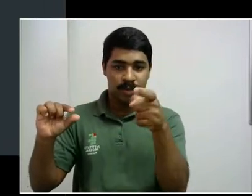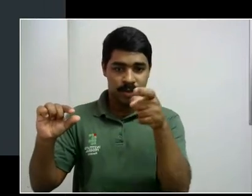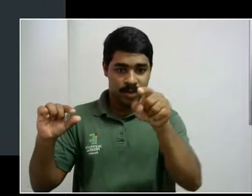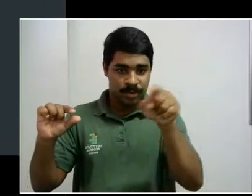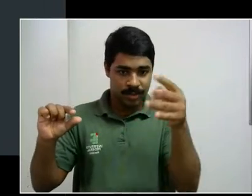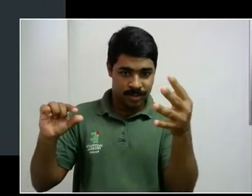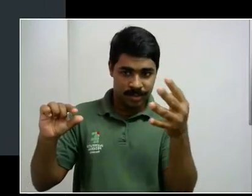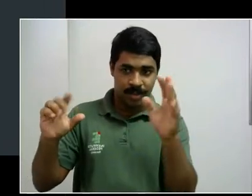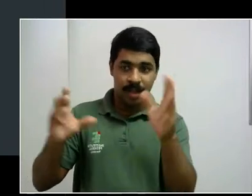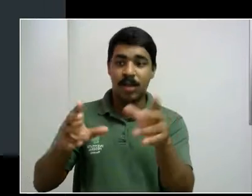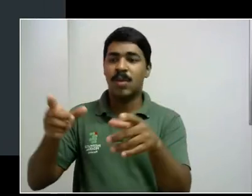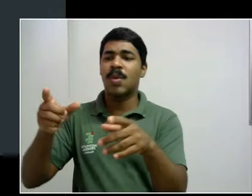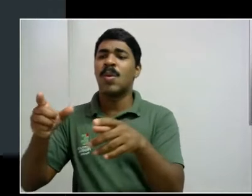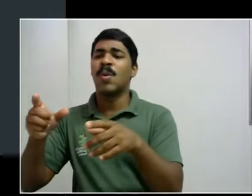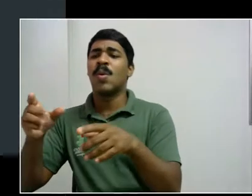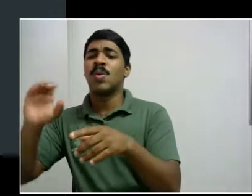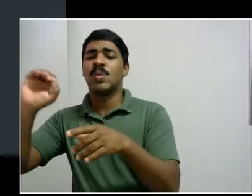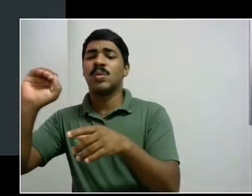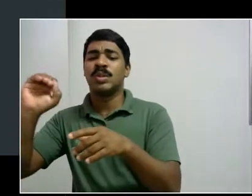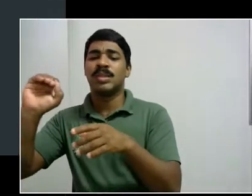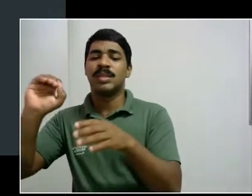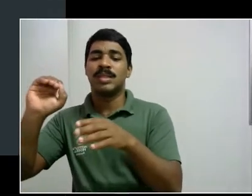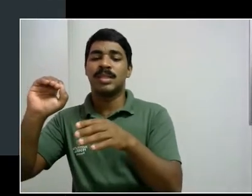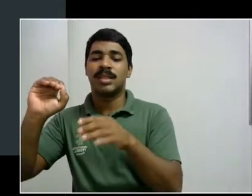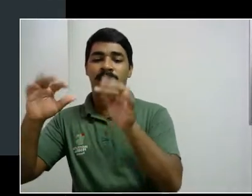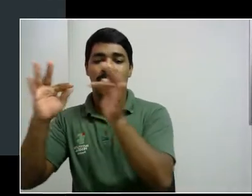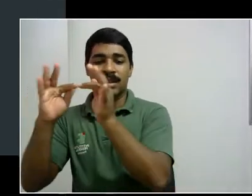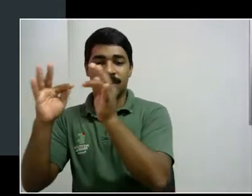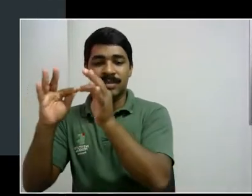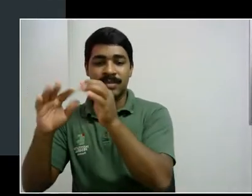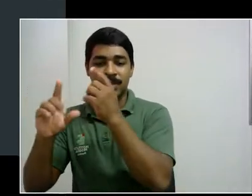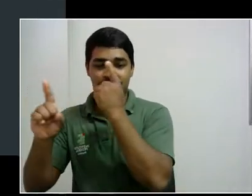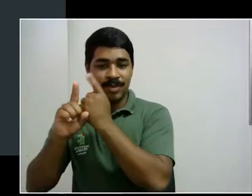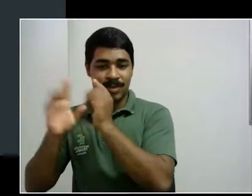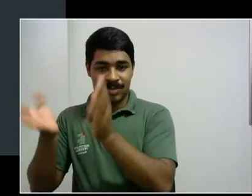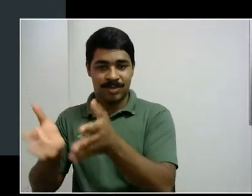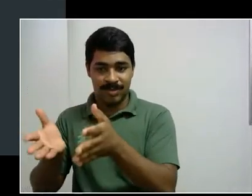da função a gente calculou, né? Que é o ponto onde ela passa pelo eixo x